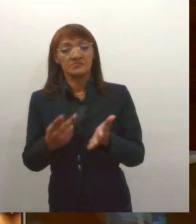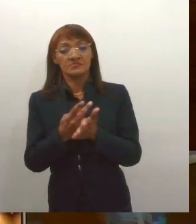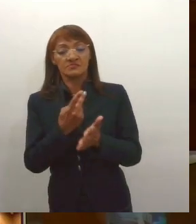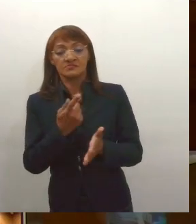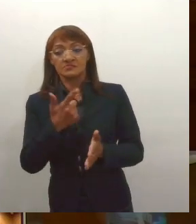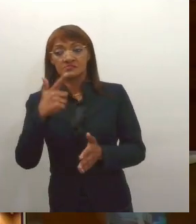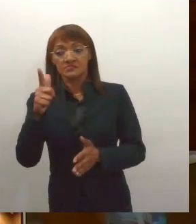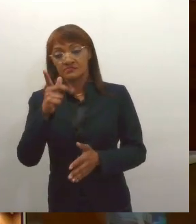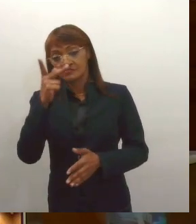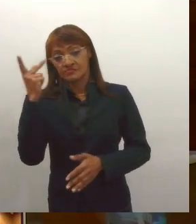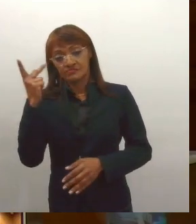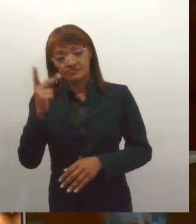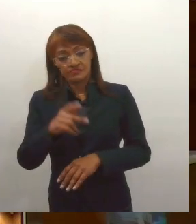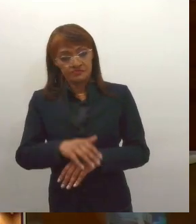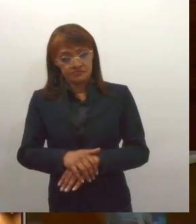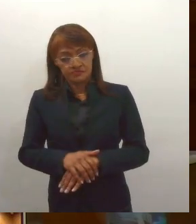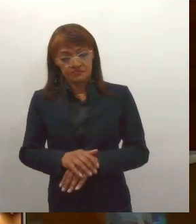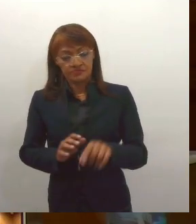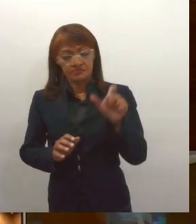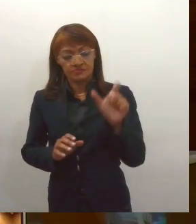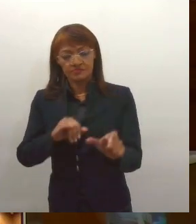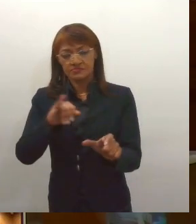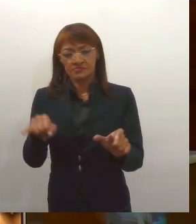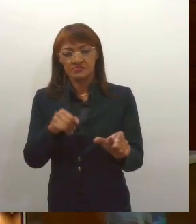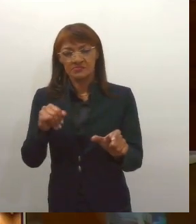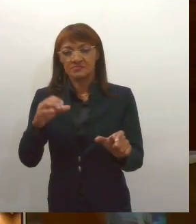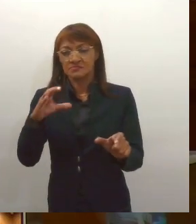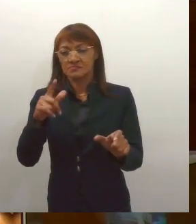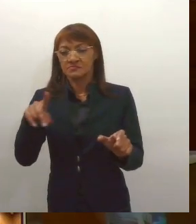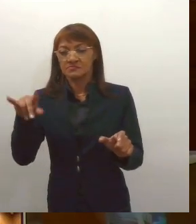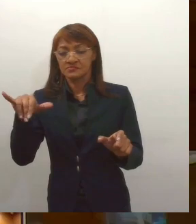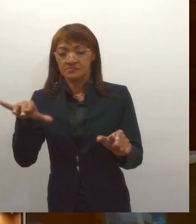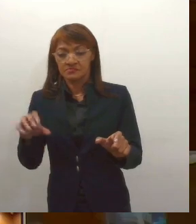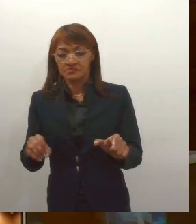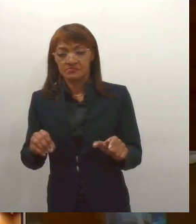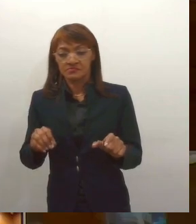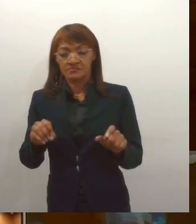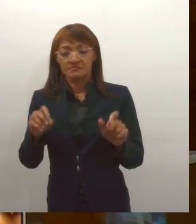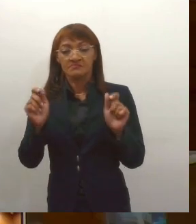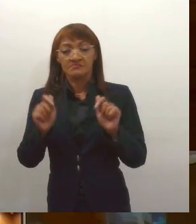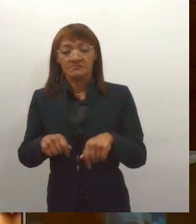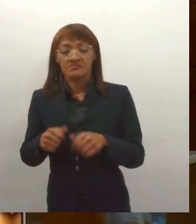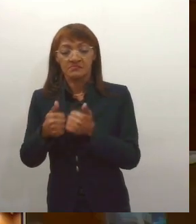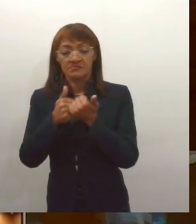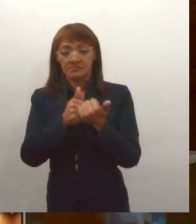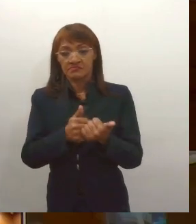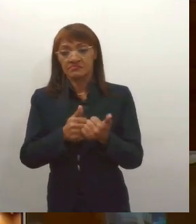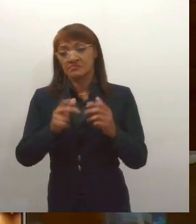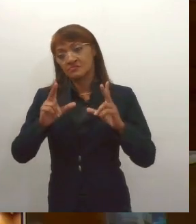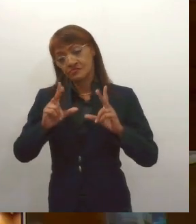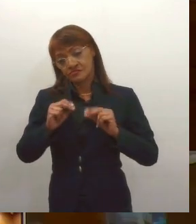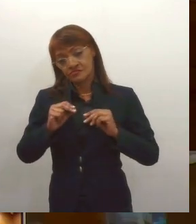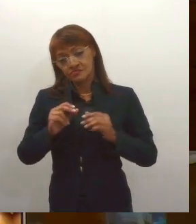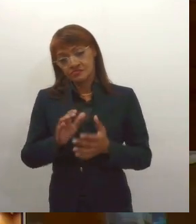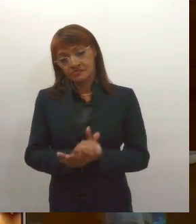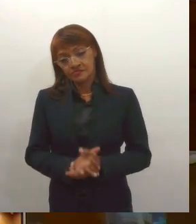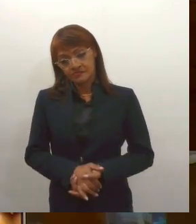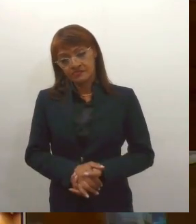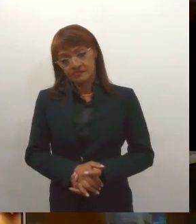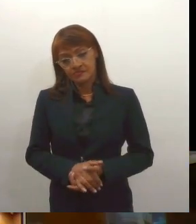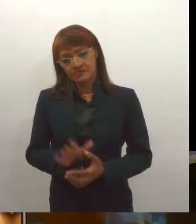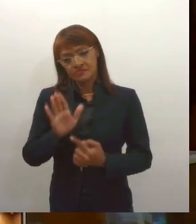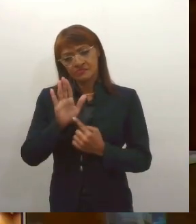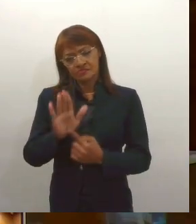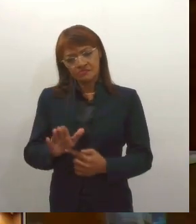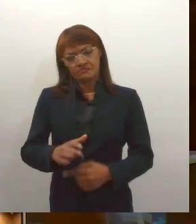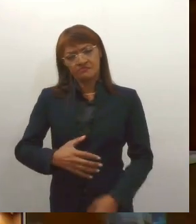receba a assistência necessária Eh quero também demonstrar minha indignação sempre eu falo aqui que a gente